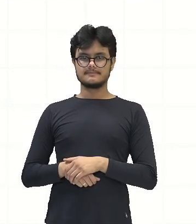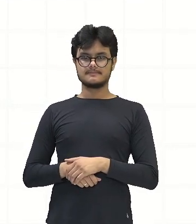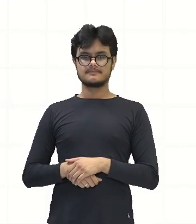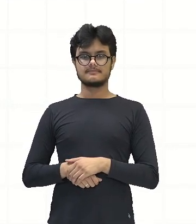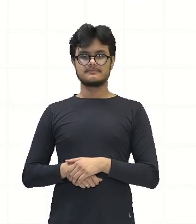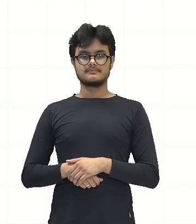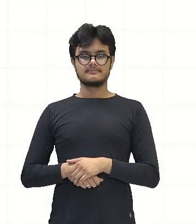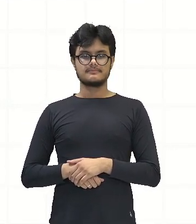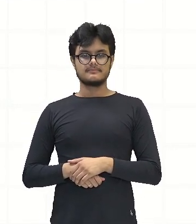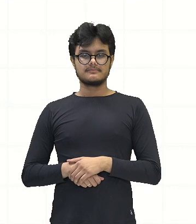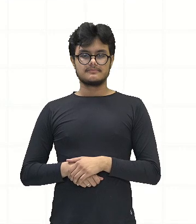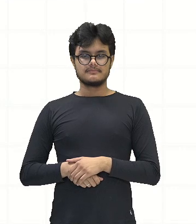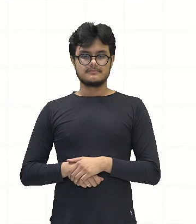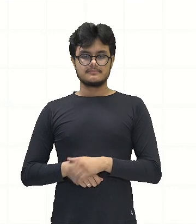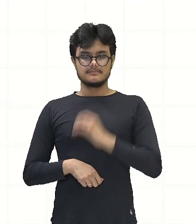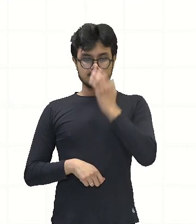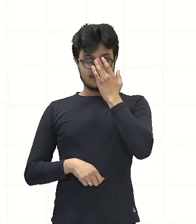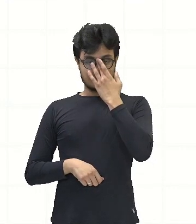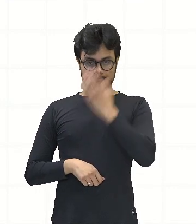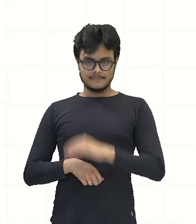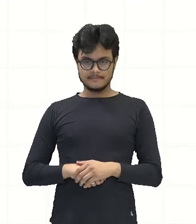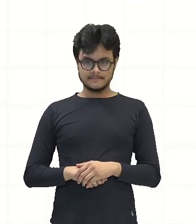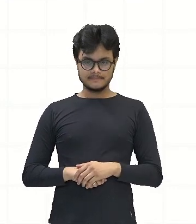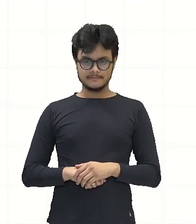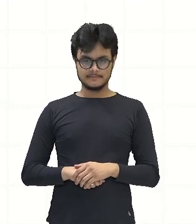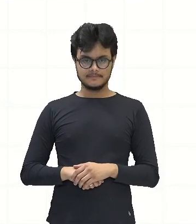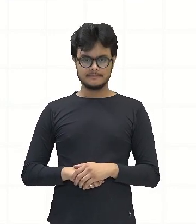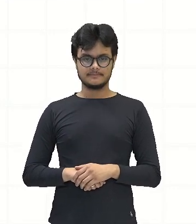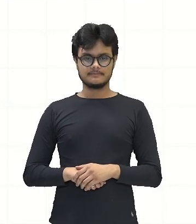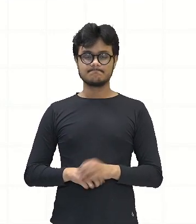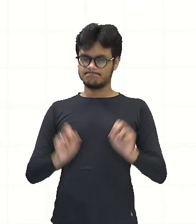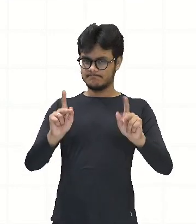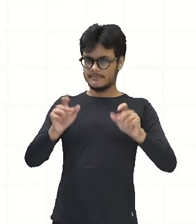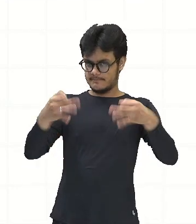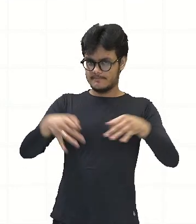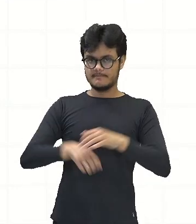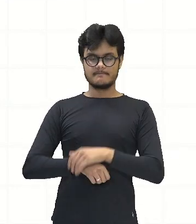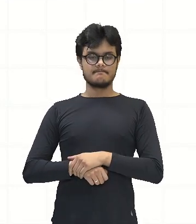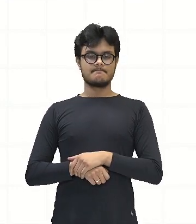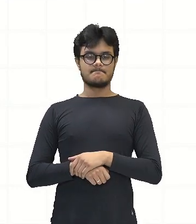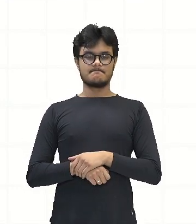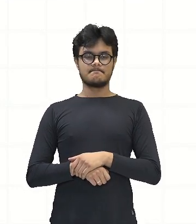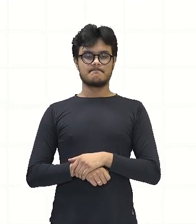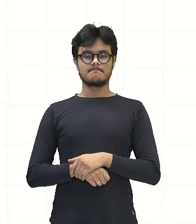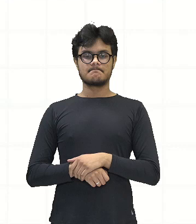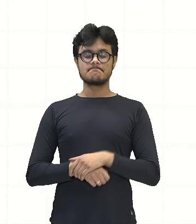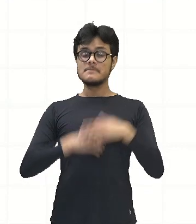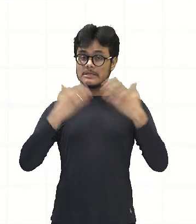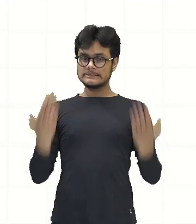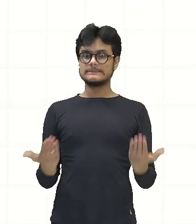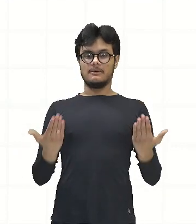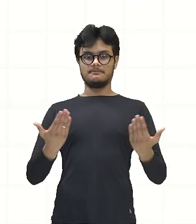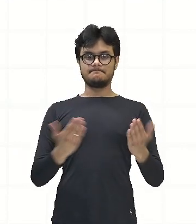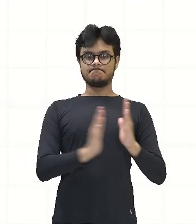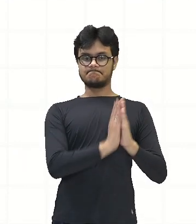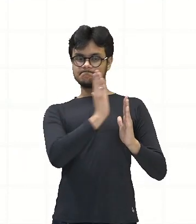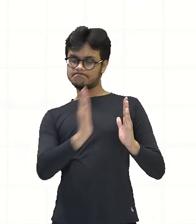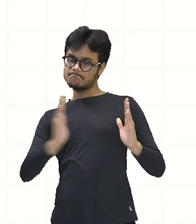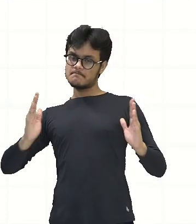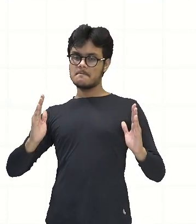corte, o transporte da madeira que era ali enviado para a colônia. Com o passar do tempo, os europeus